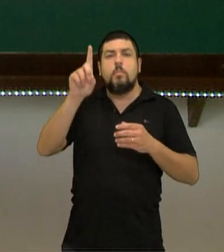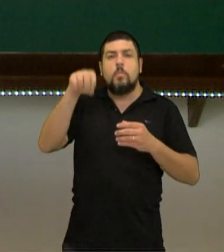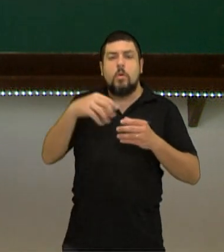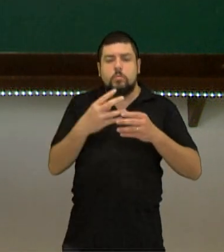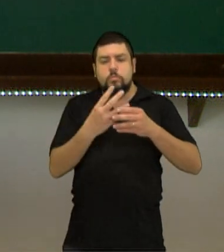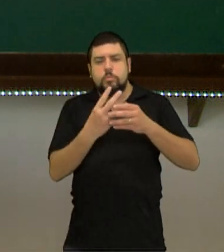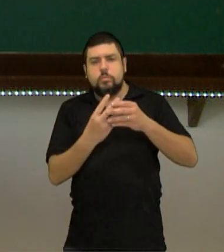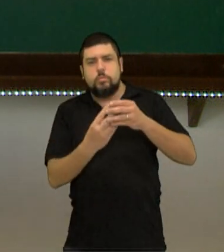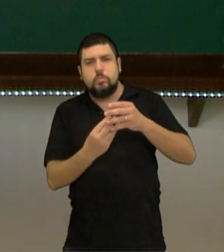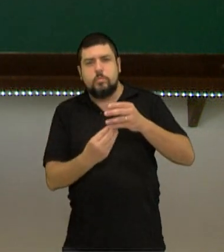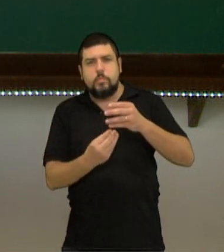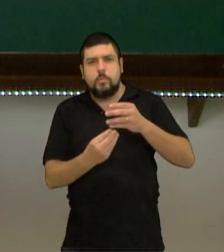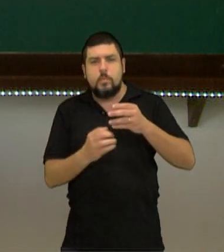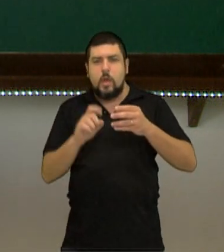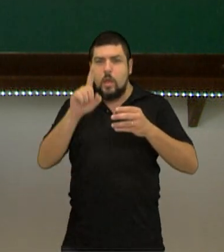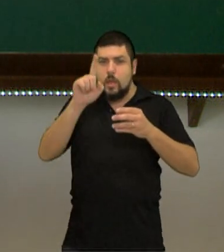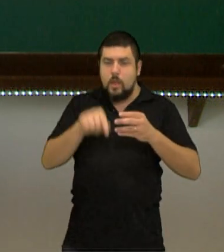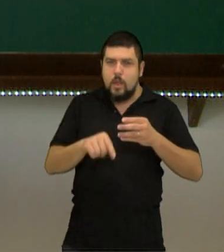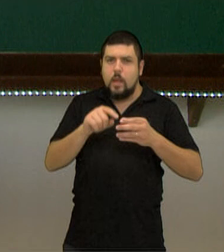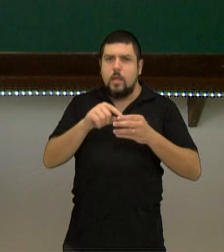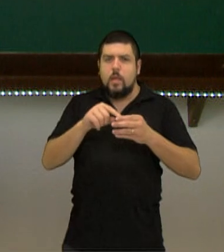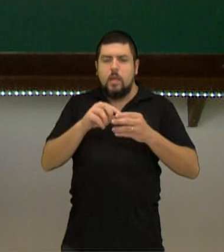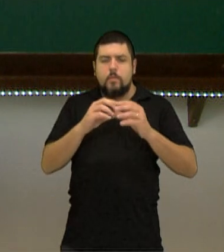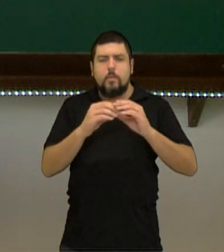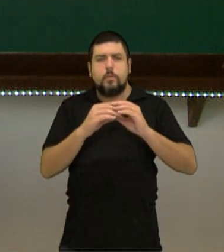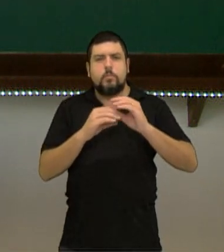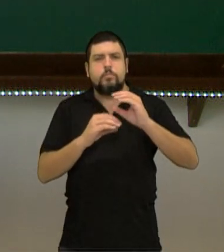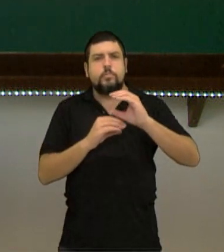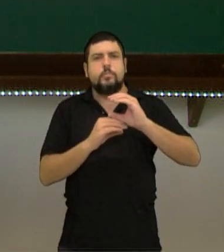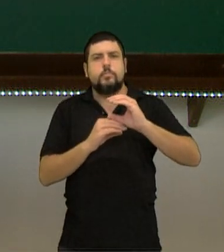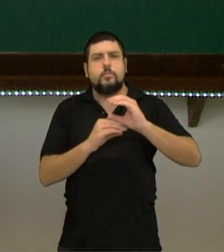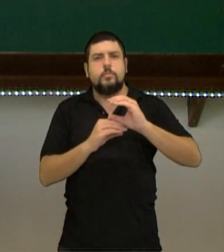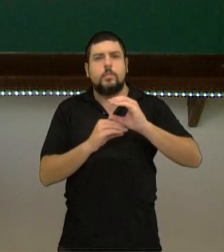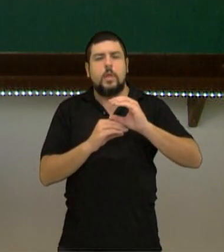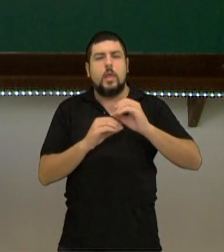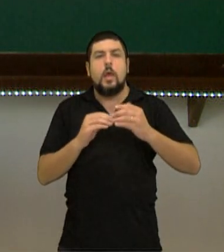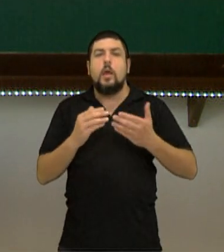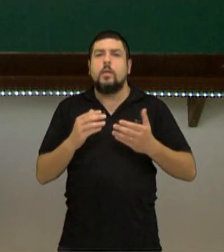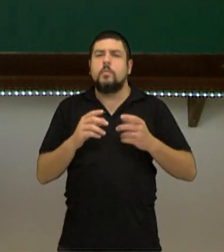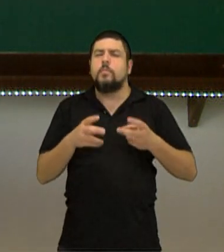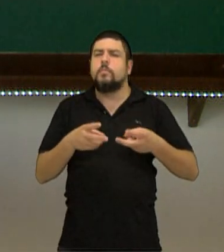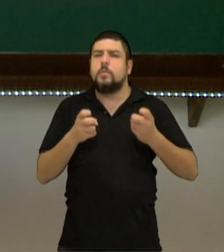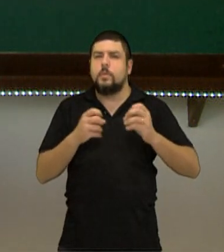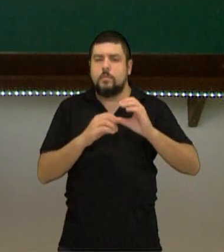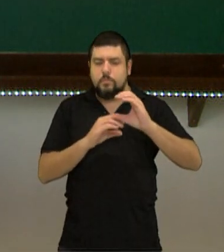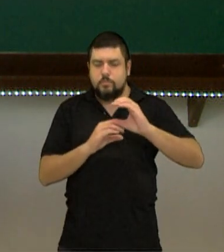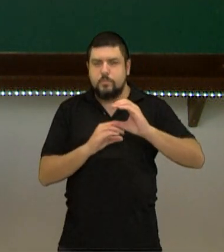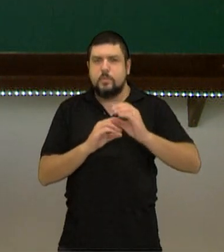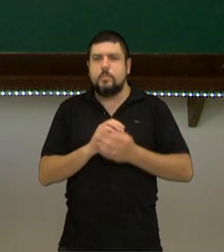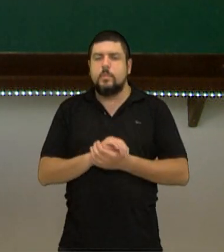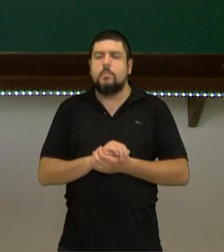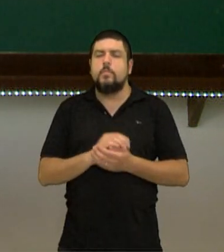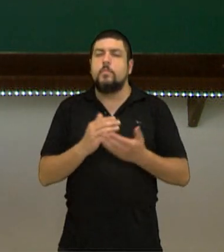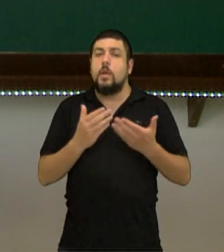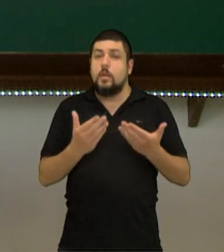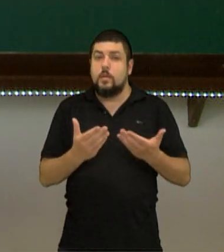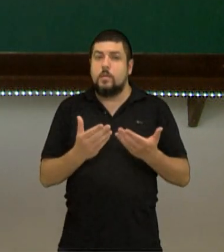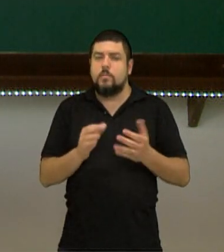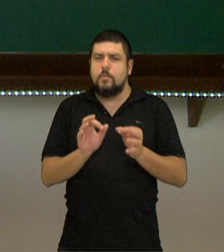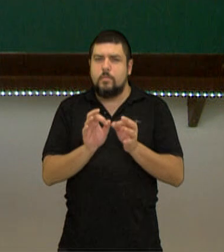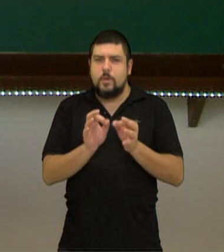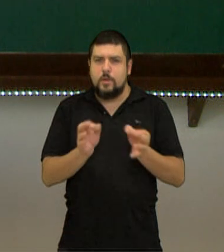já é heterogênea, porque nós percebemos aquele pozinho no fundo do copo. Então é bem simples. Eu